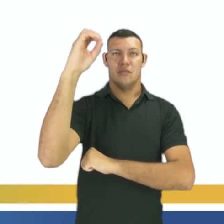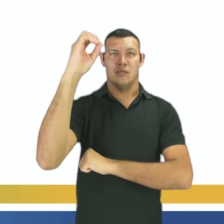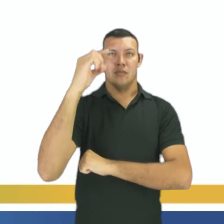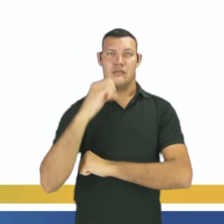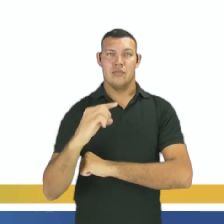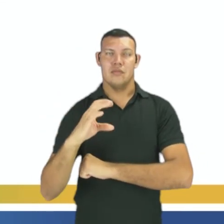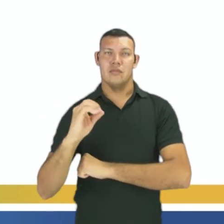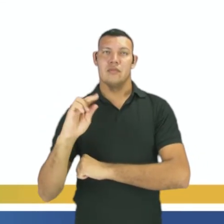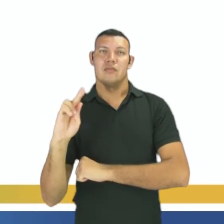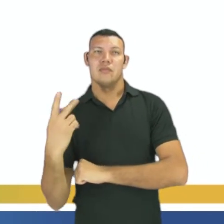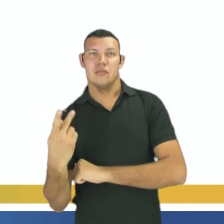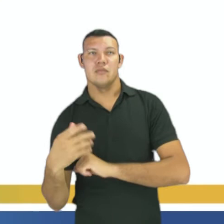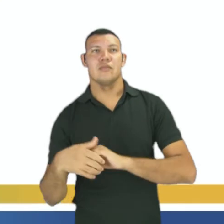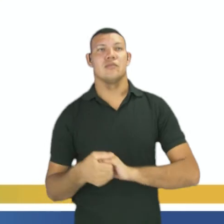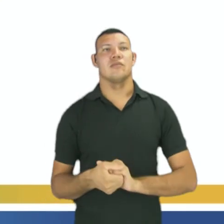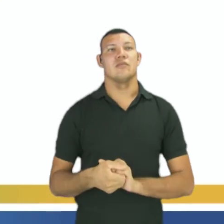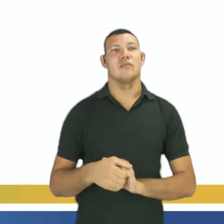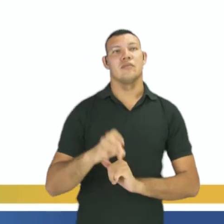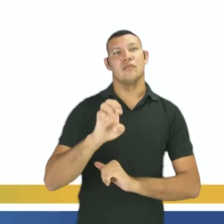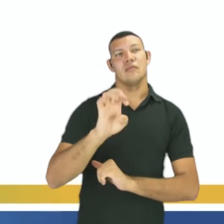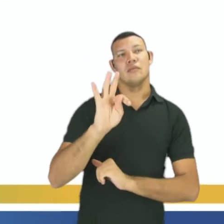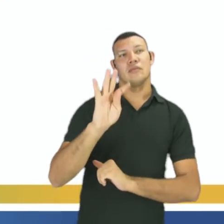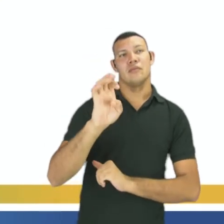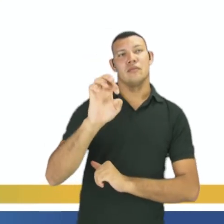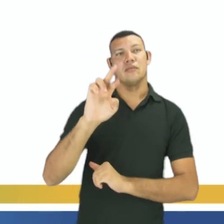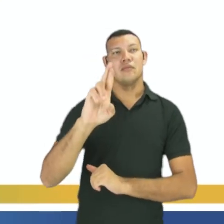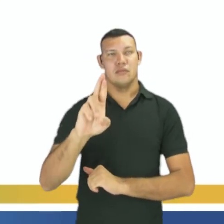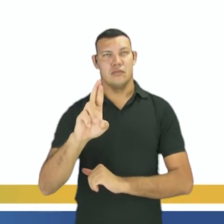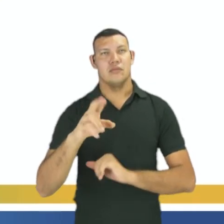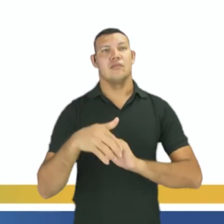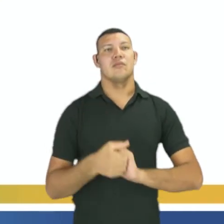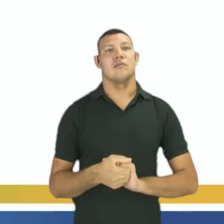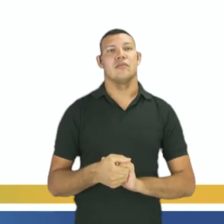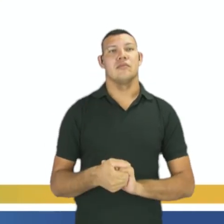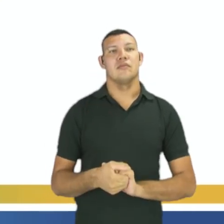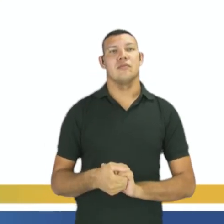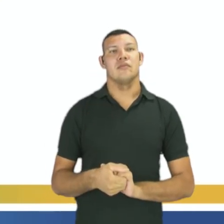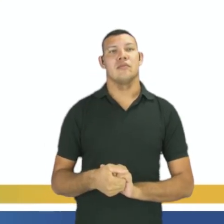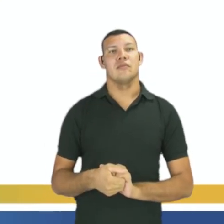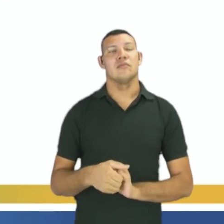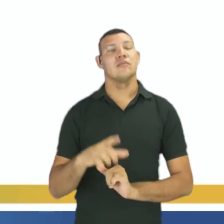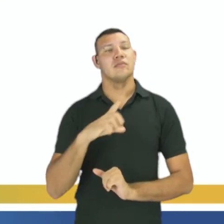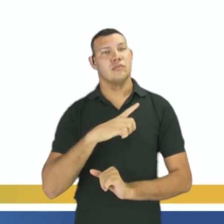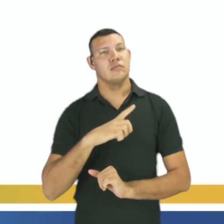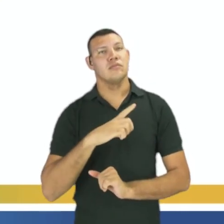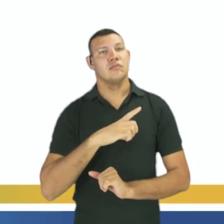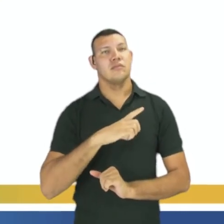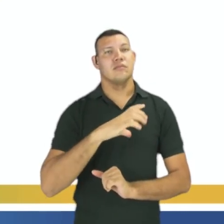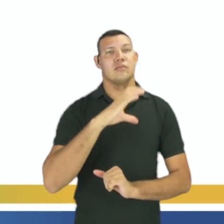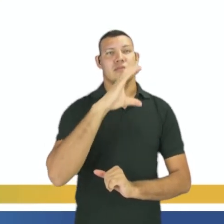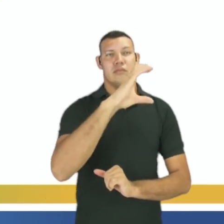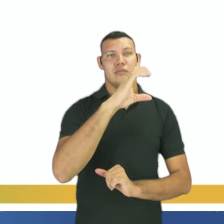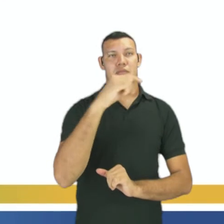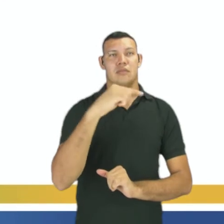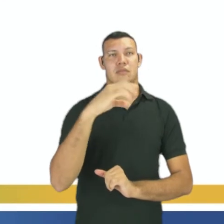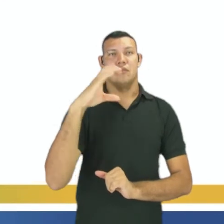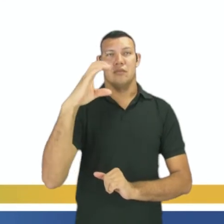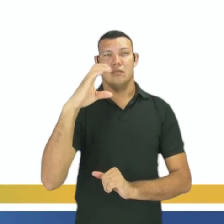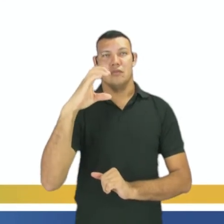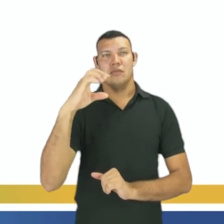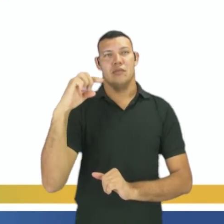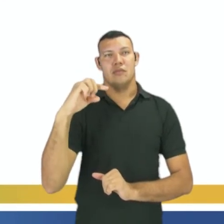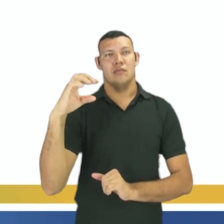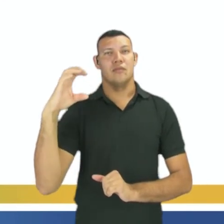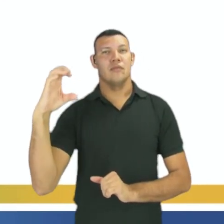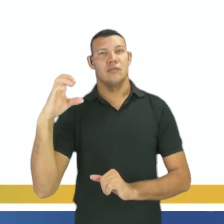O. E nós temos o éter, que tem o oxigênio entre carbonos,